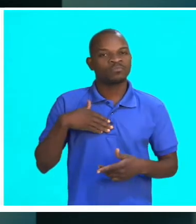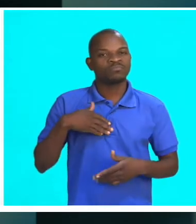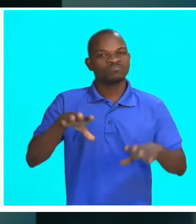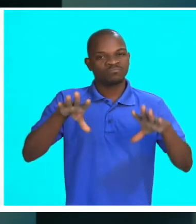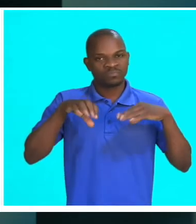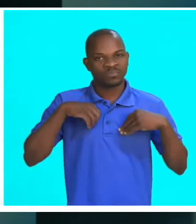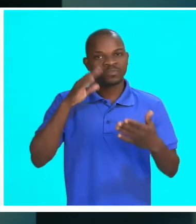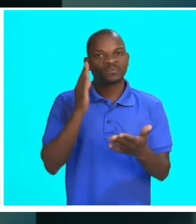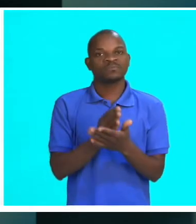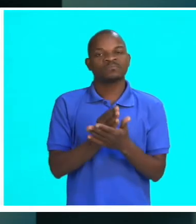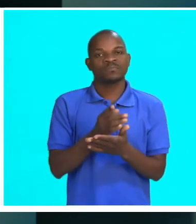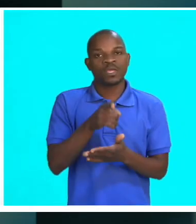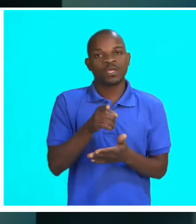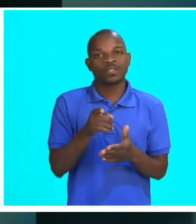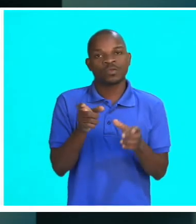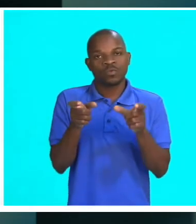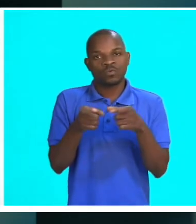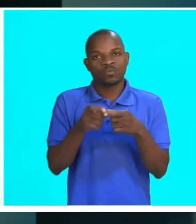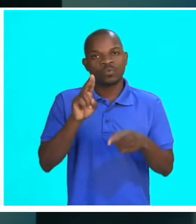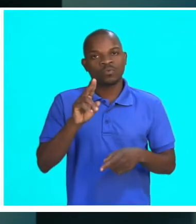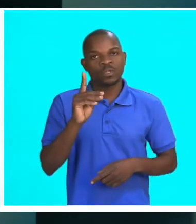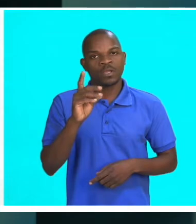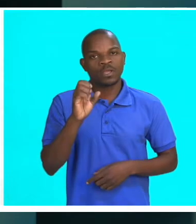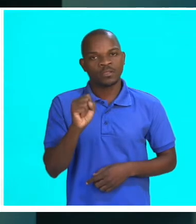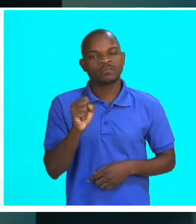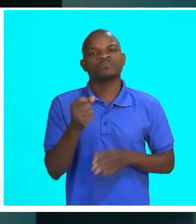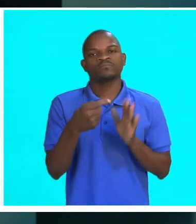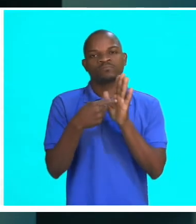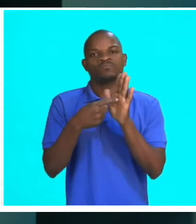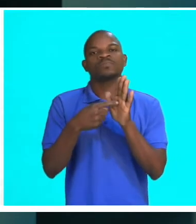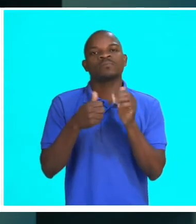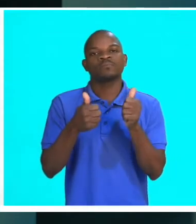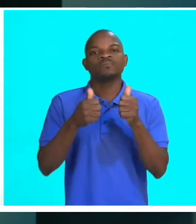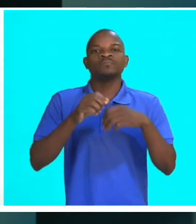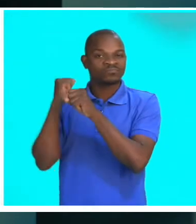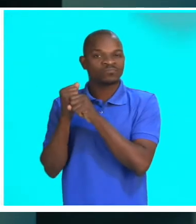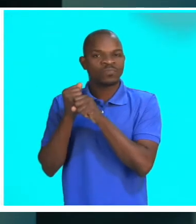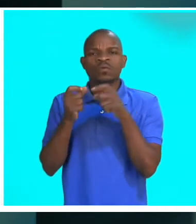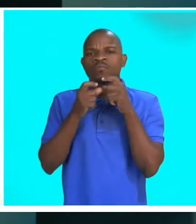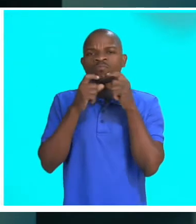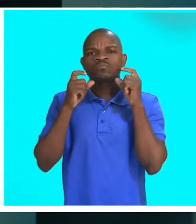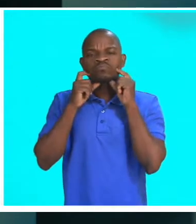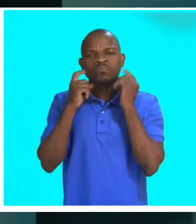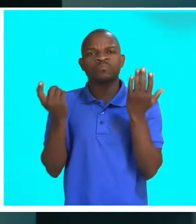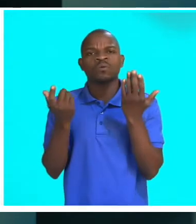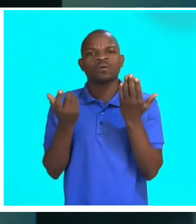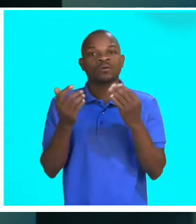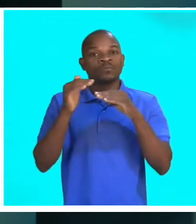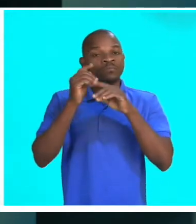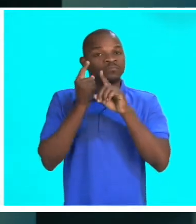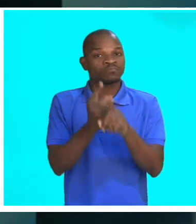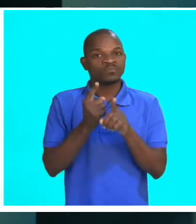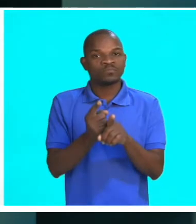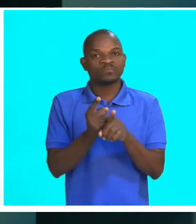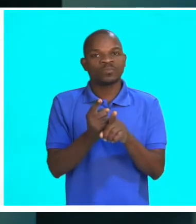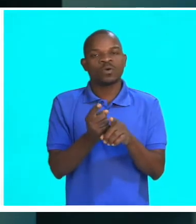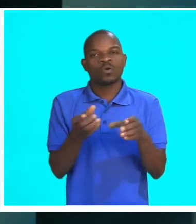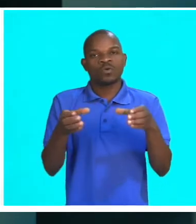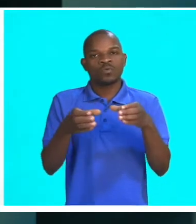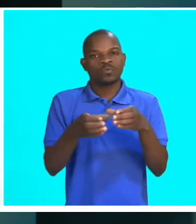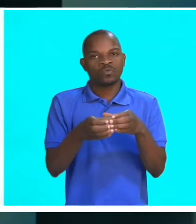eu acredito que essa UDS vai ser uma surpresa agradável. Na época passada, Moçambique esteve presente